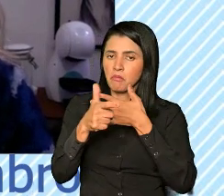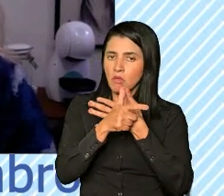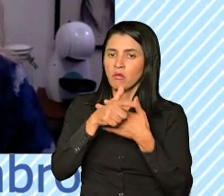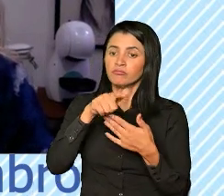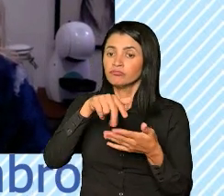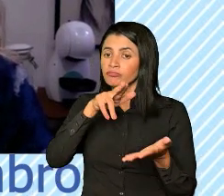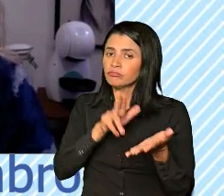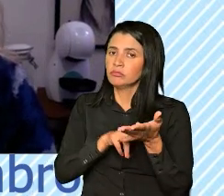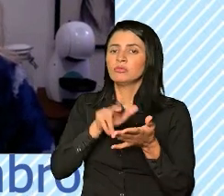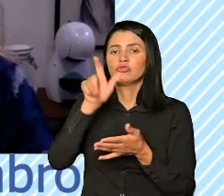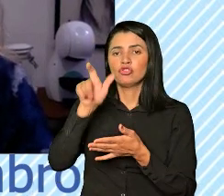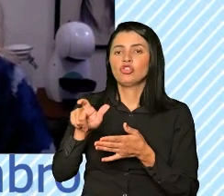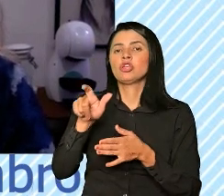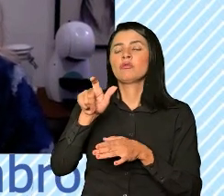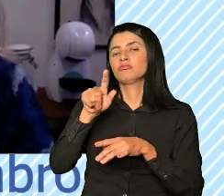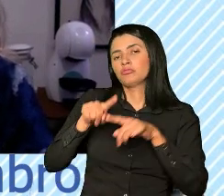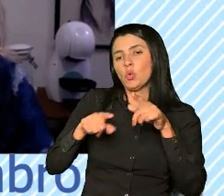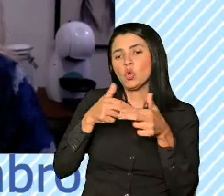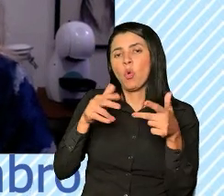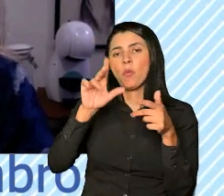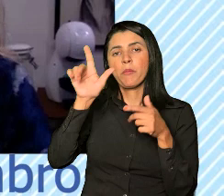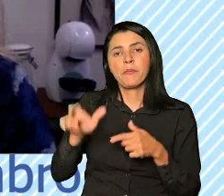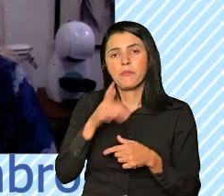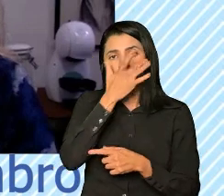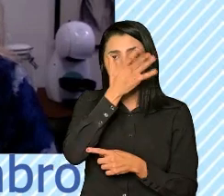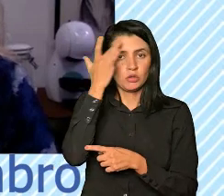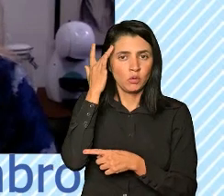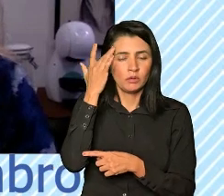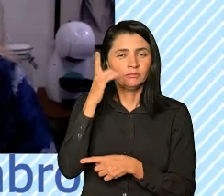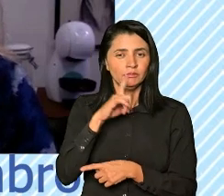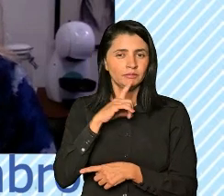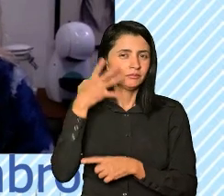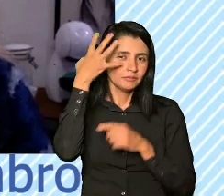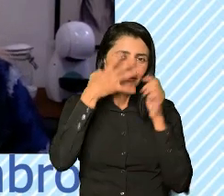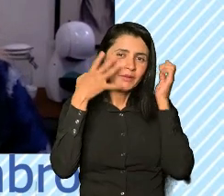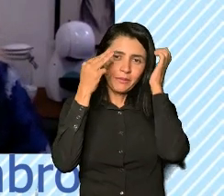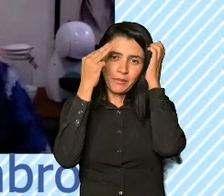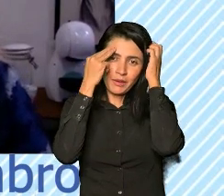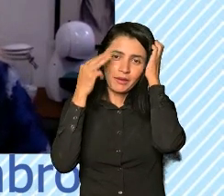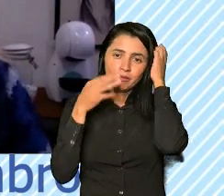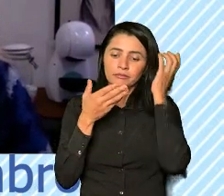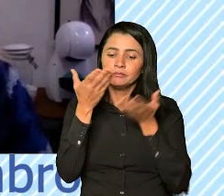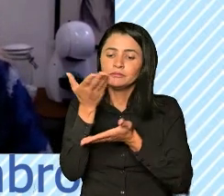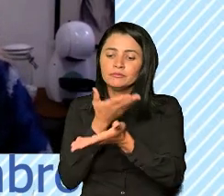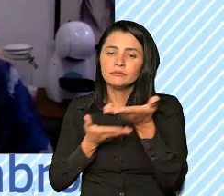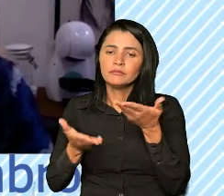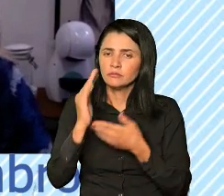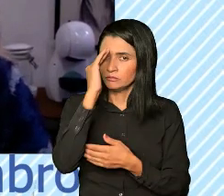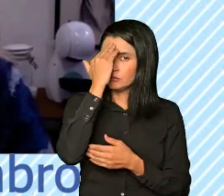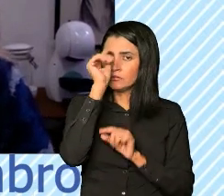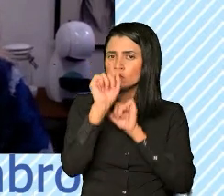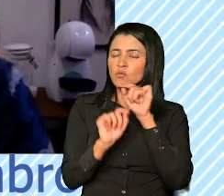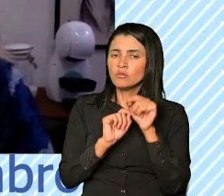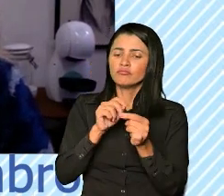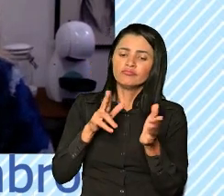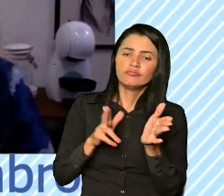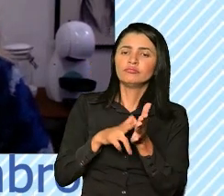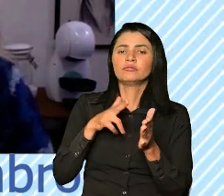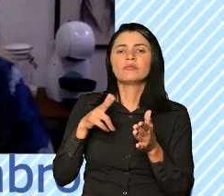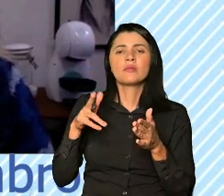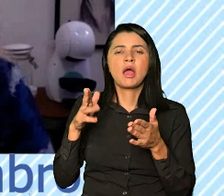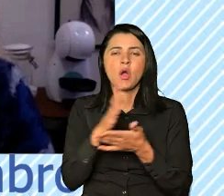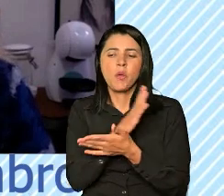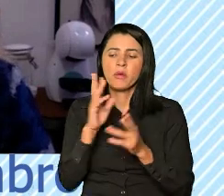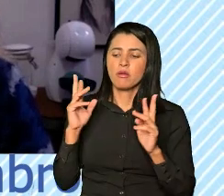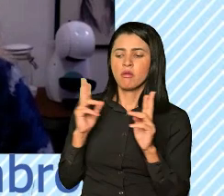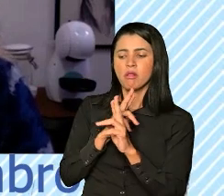ou alguém. Então, quando nós temos um discurso memorial compartilhado, nós estamos entendendo e legitimando determinadas